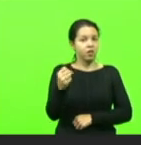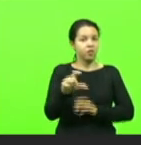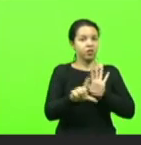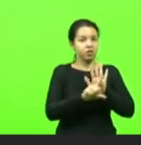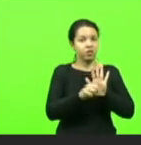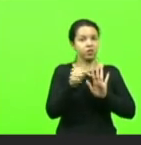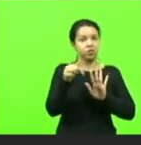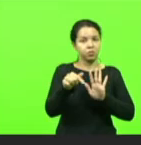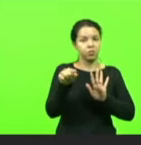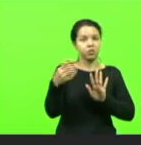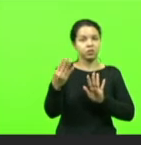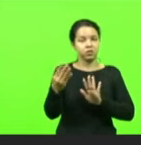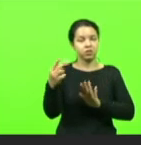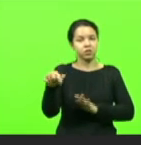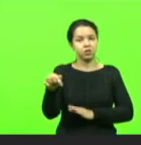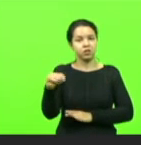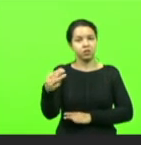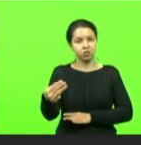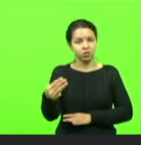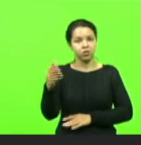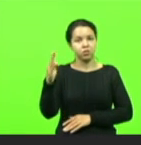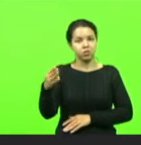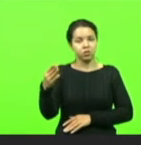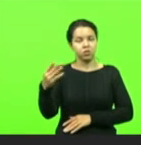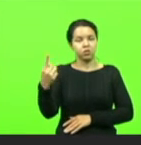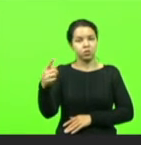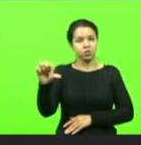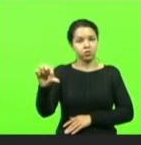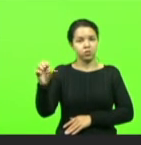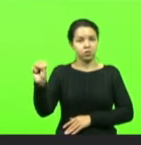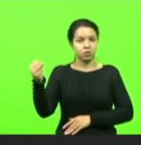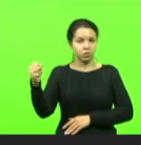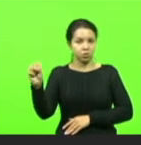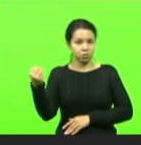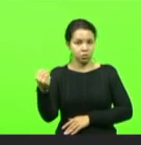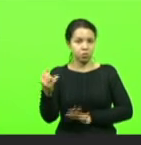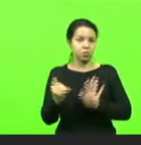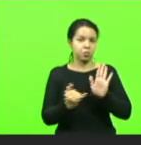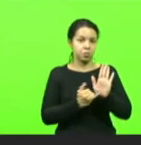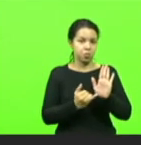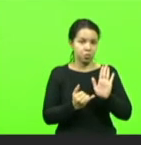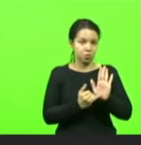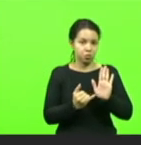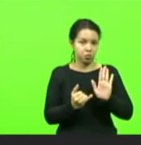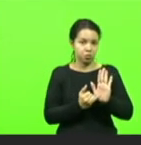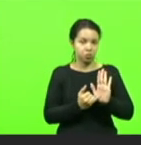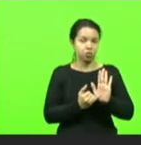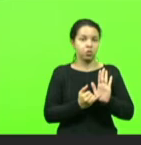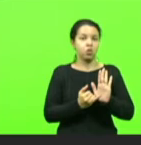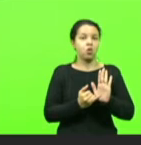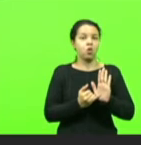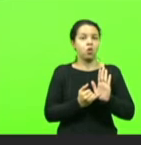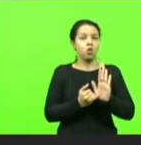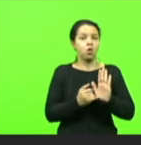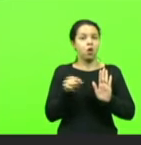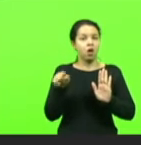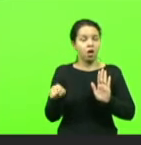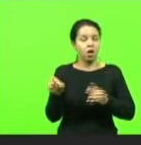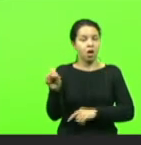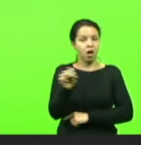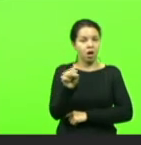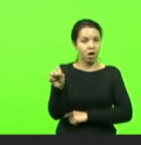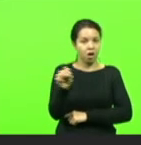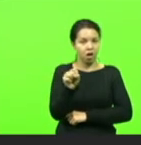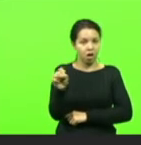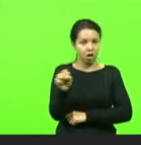lei 7543/1988 que institui o imposto sobre a propriedade de veículos automotores e